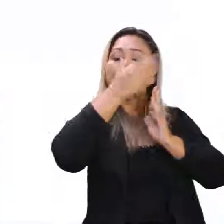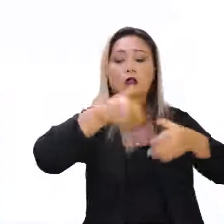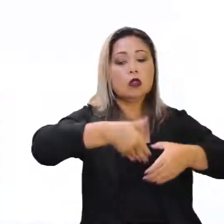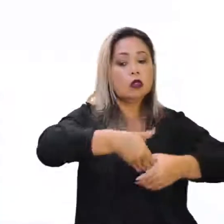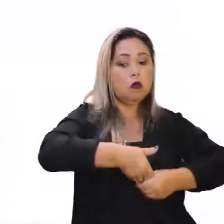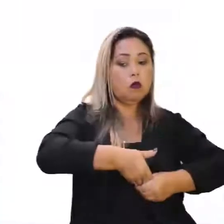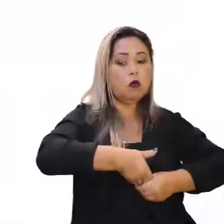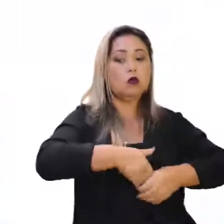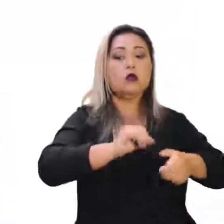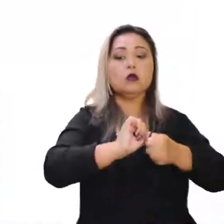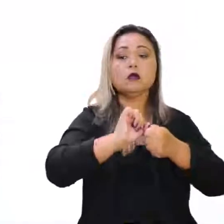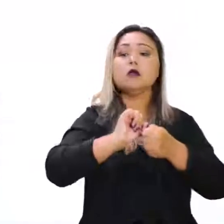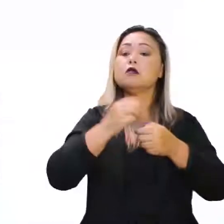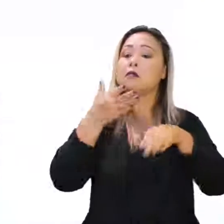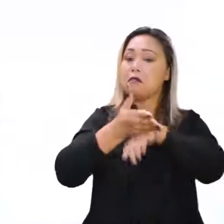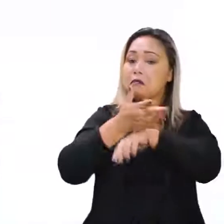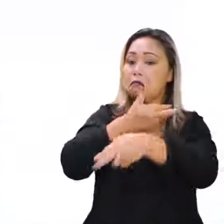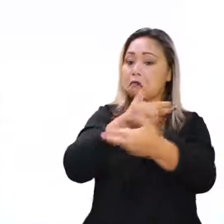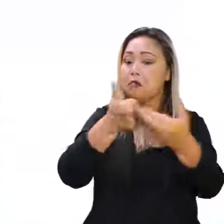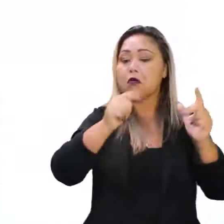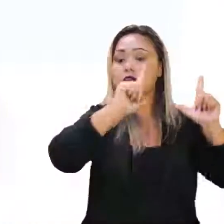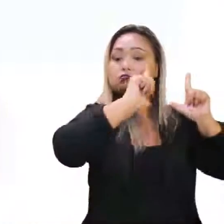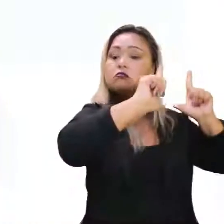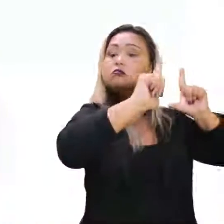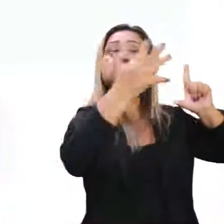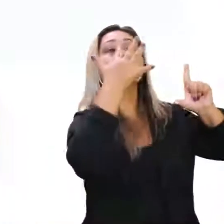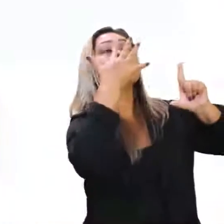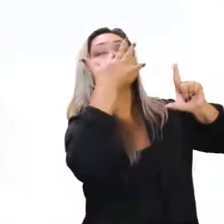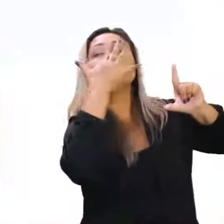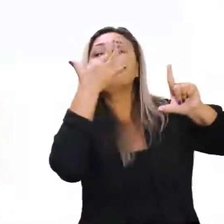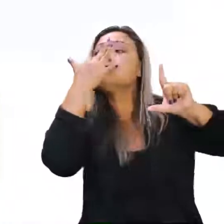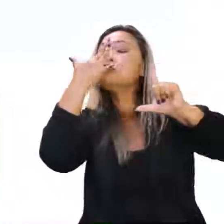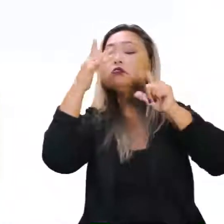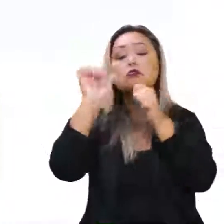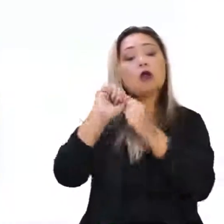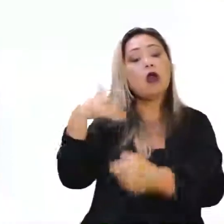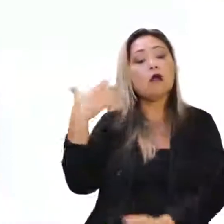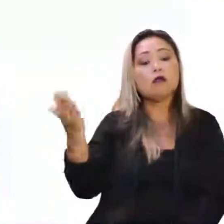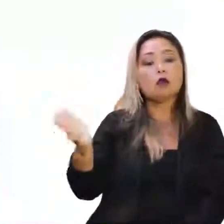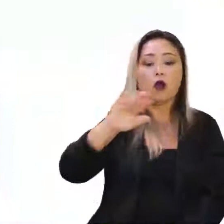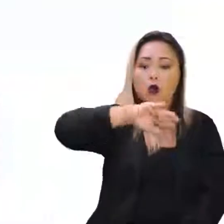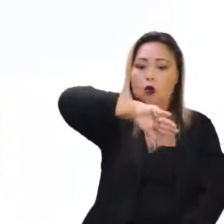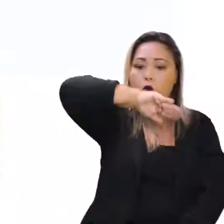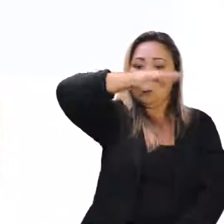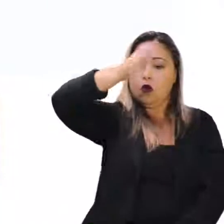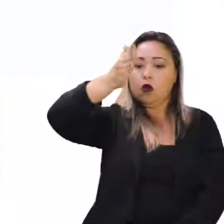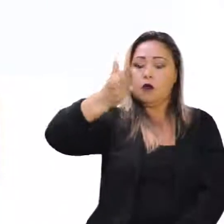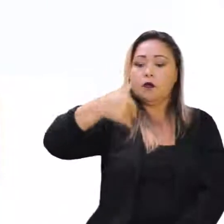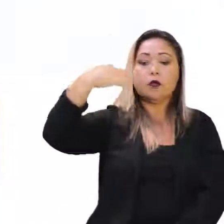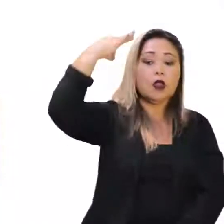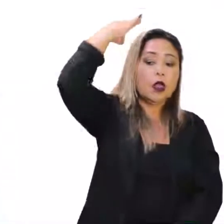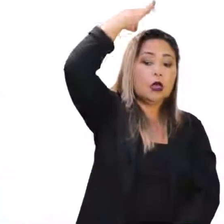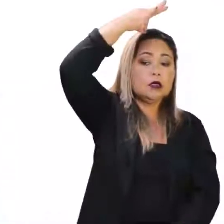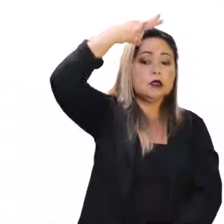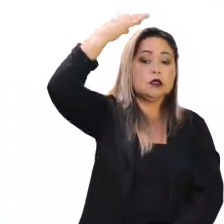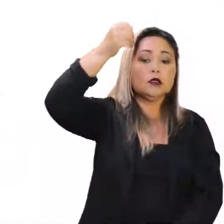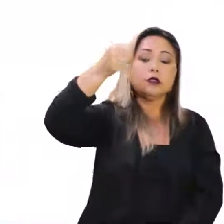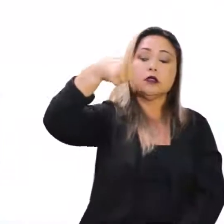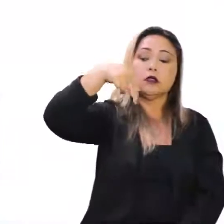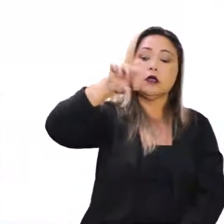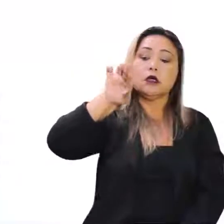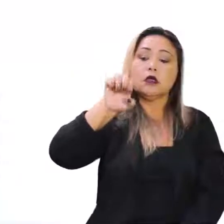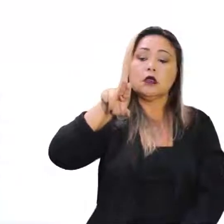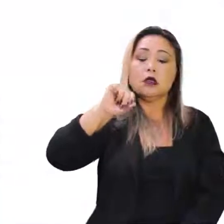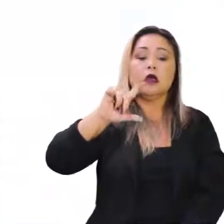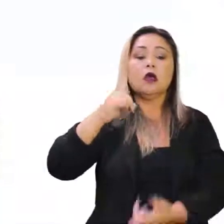de várias exposições. Como estamos vendo aí, o Monte de Santo Antônio. Ele também pintou